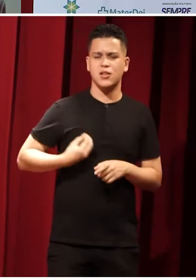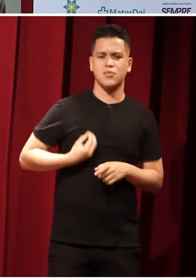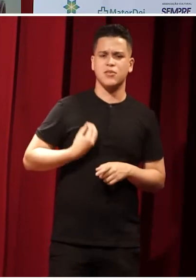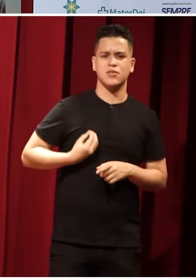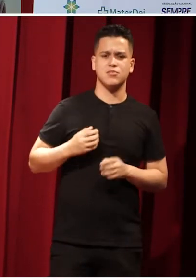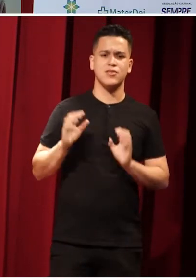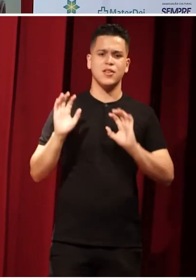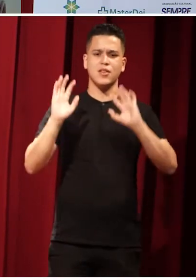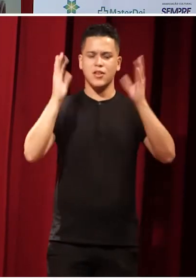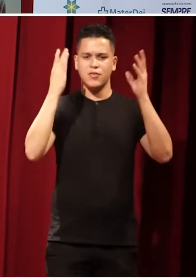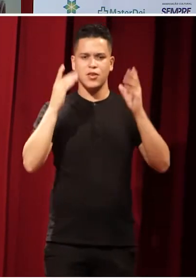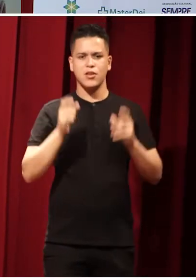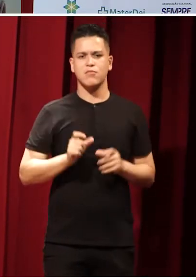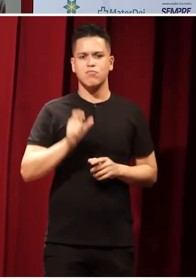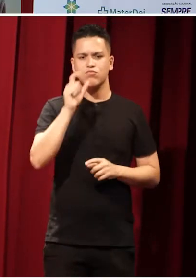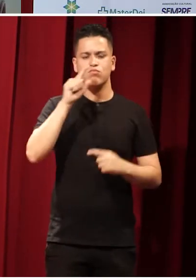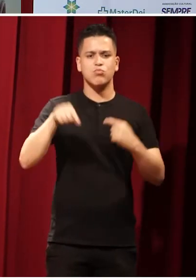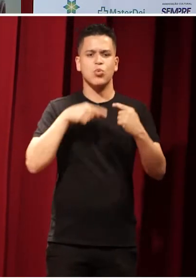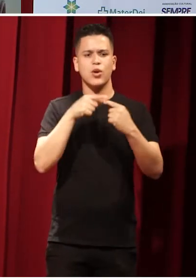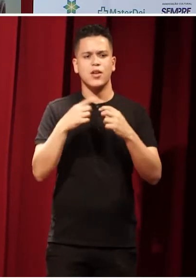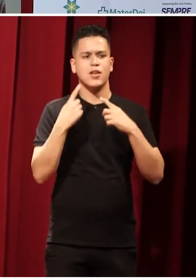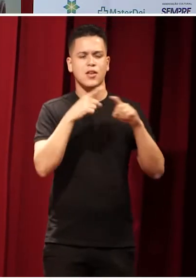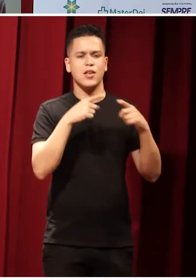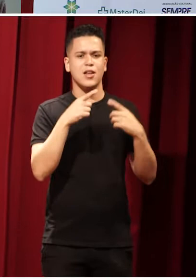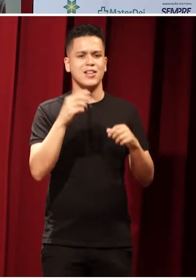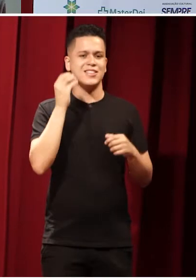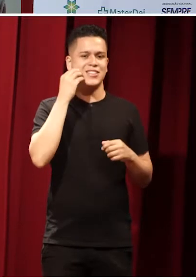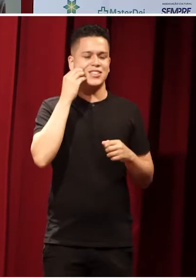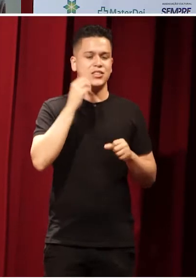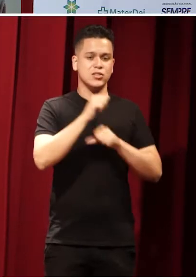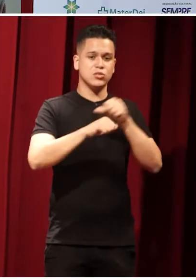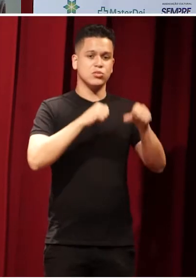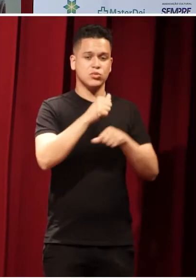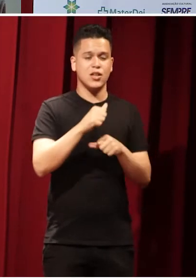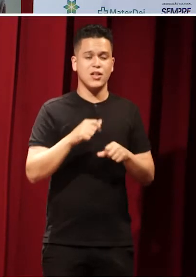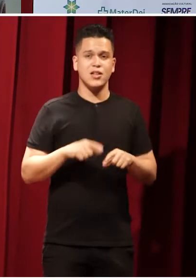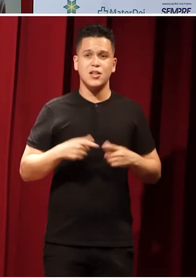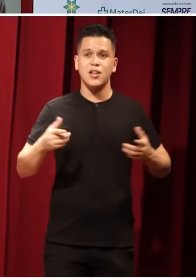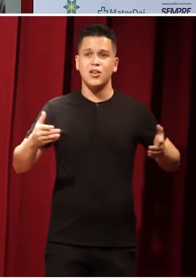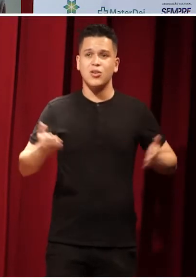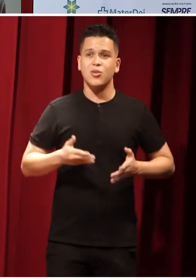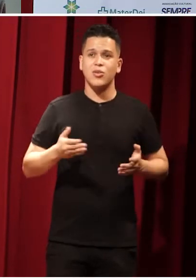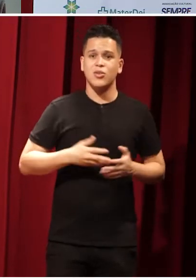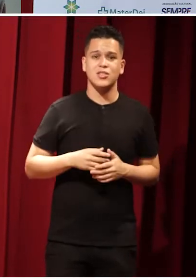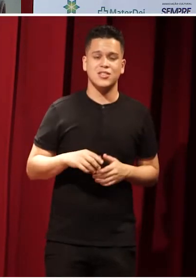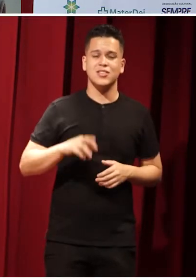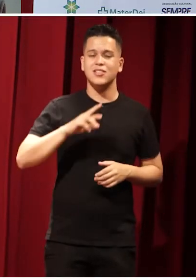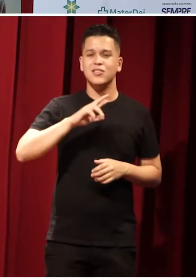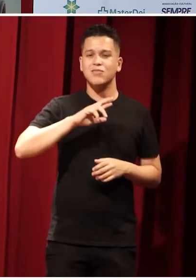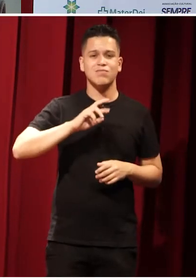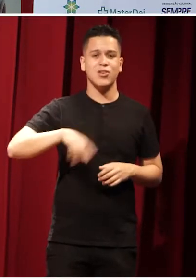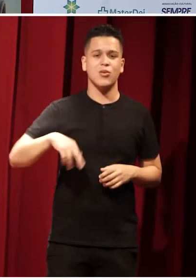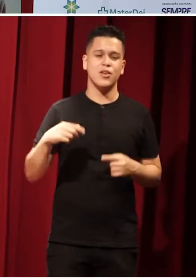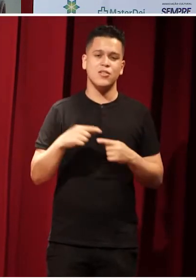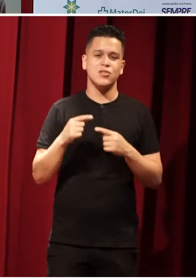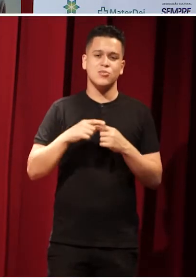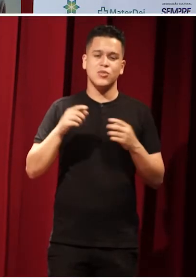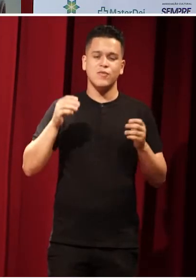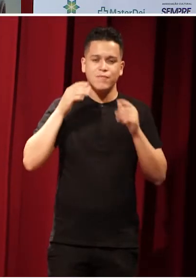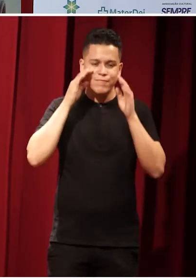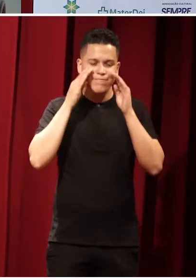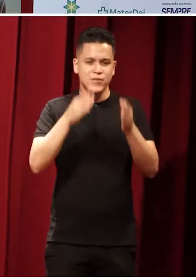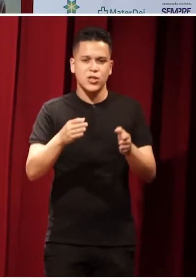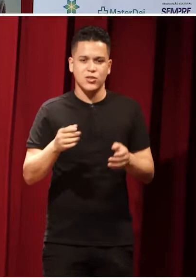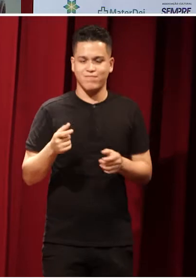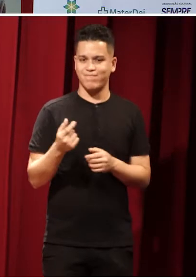poucos anos, 30 anos, etc., é que nem de longe é um ativismo de natureza anticapitalista. Isso é